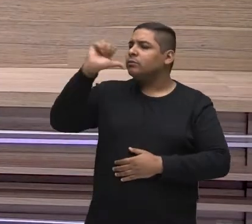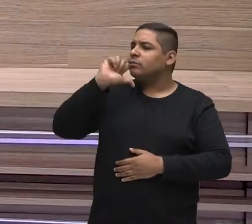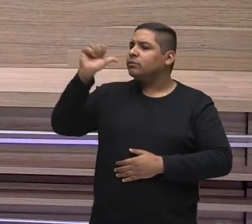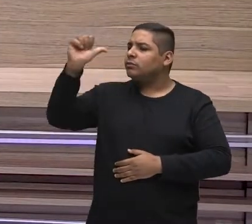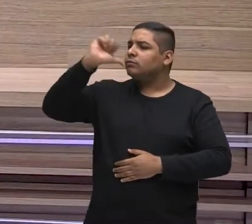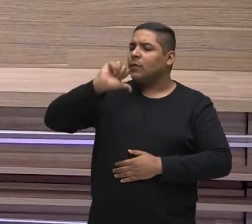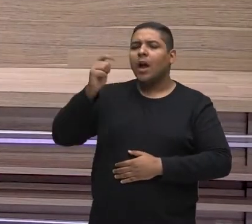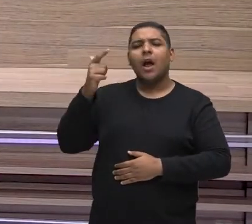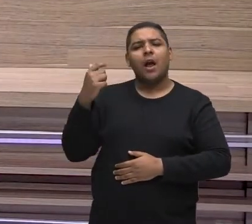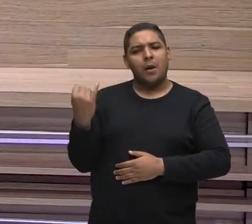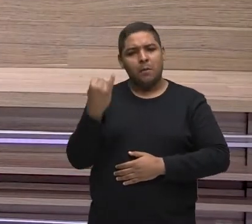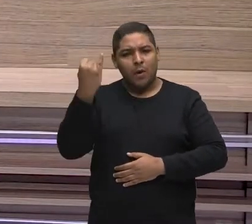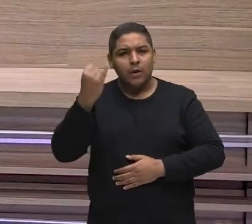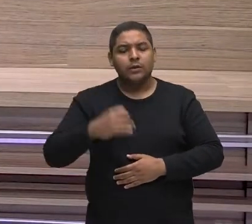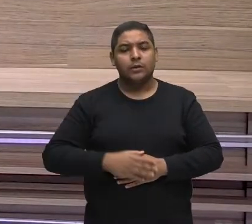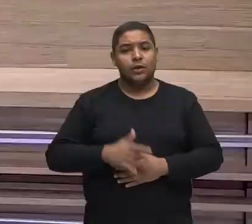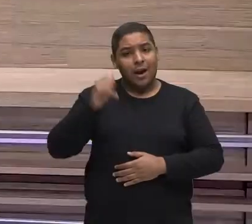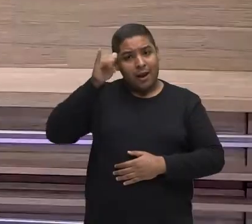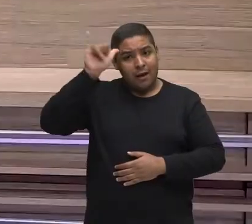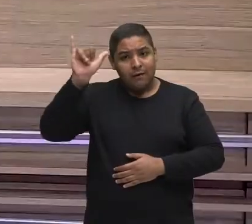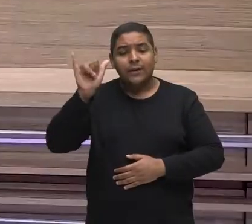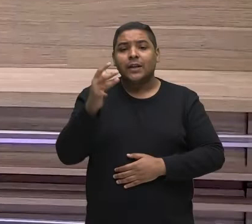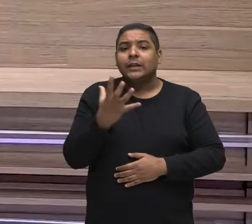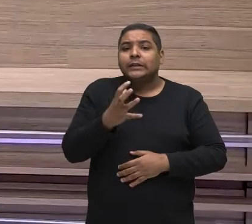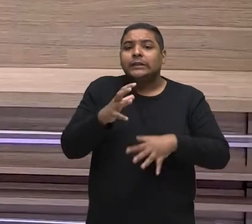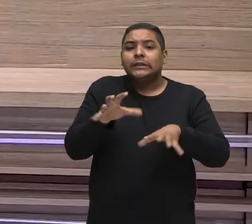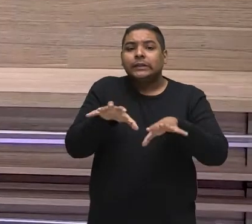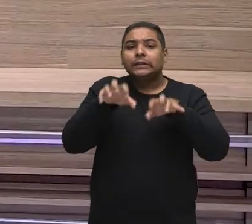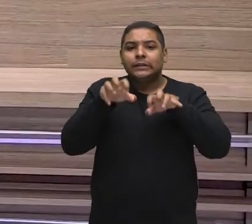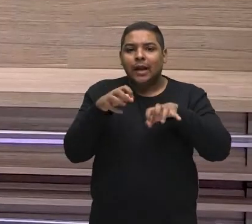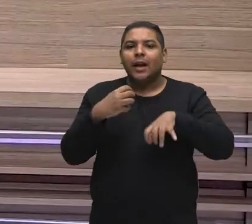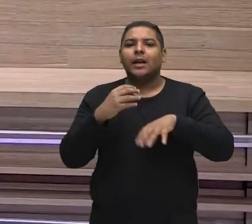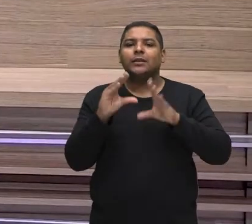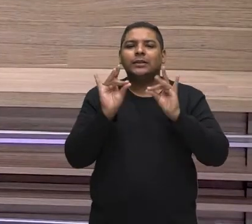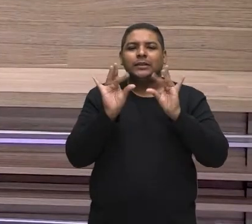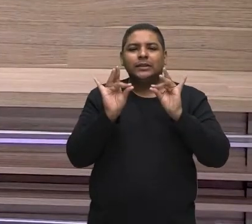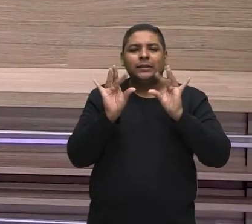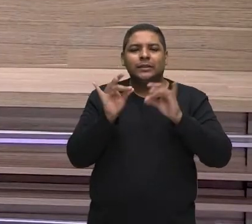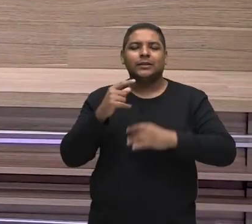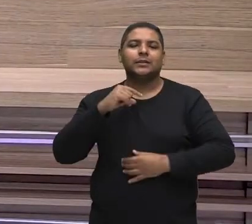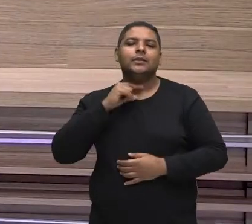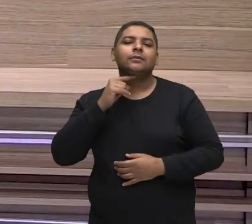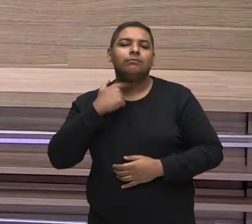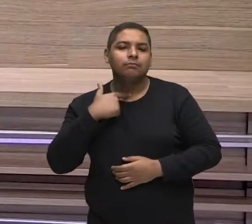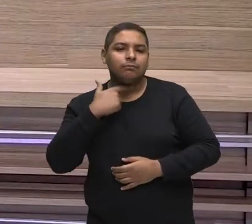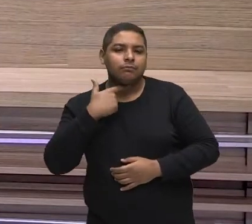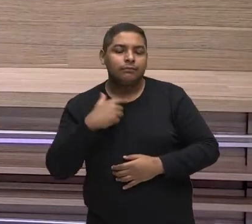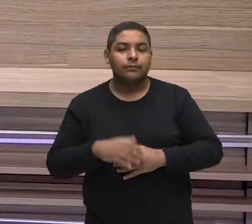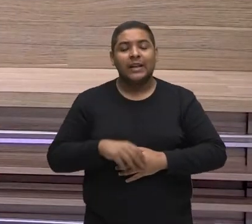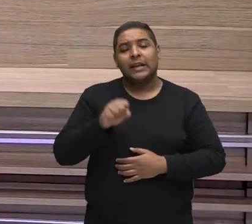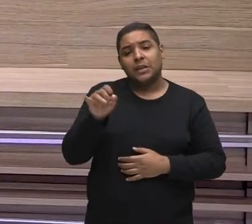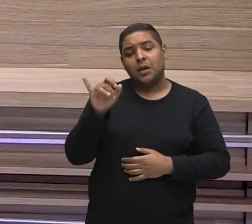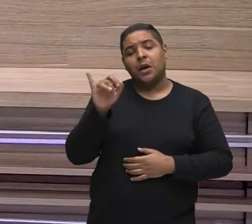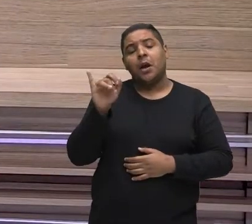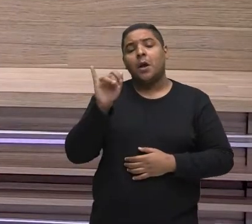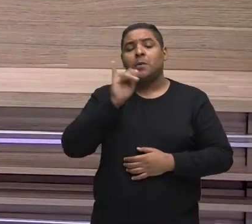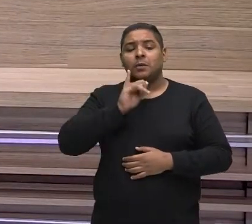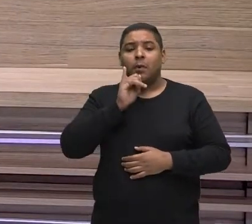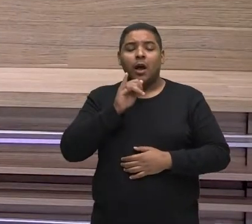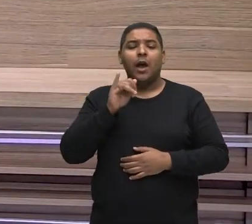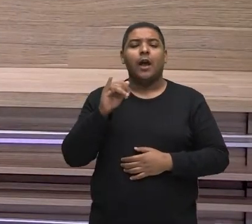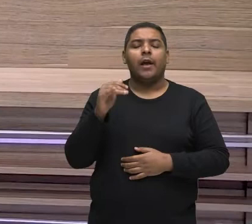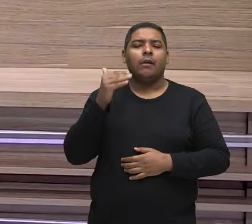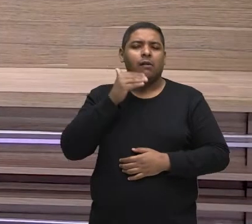e isso evitará a sensação de boca seca. Caso você apresente algum sintoma como rouquidão, ardor ou cansaço